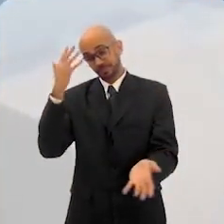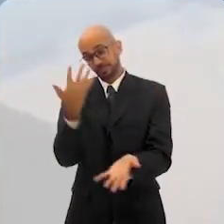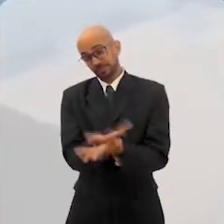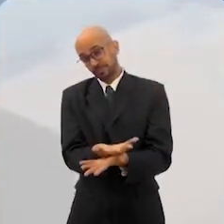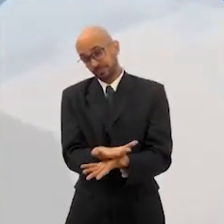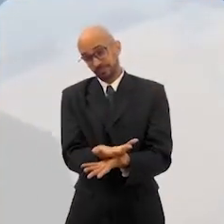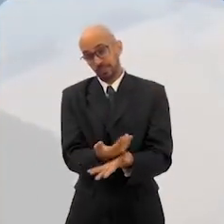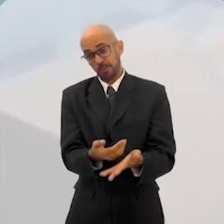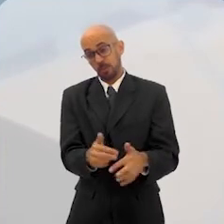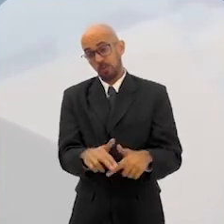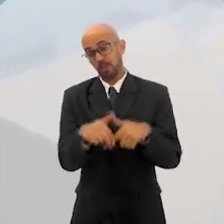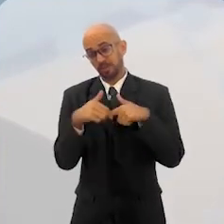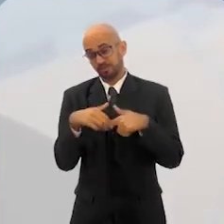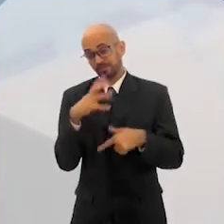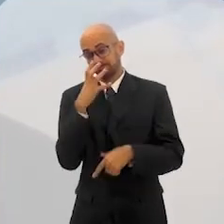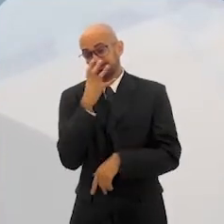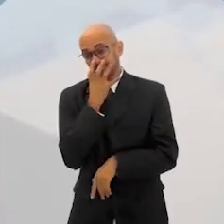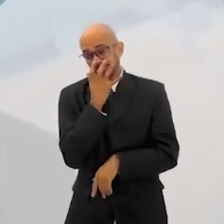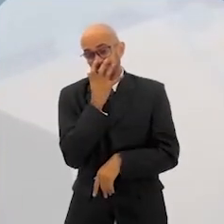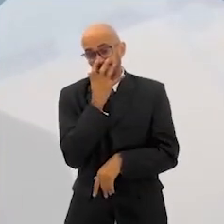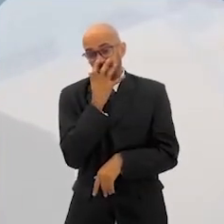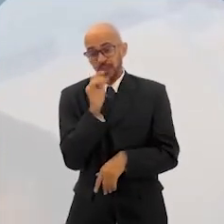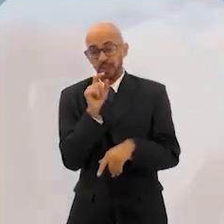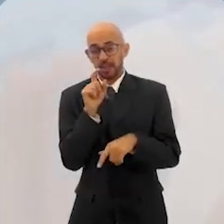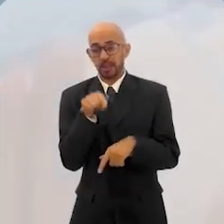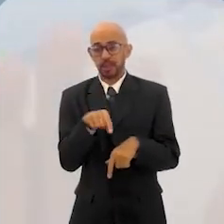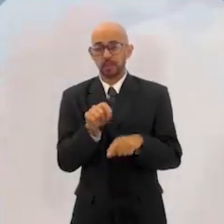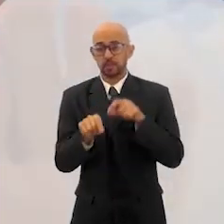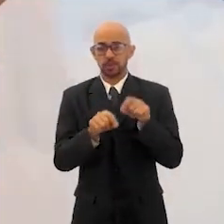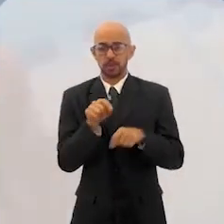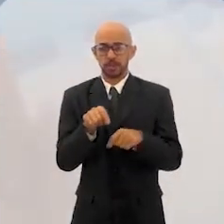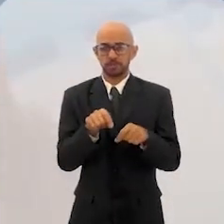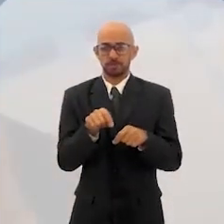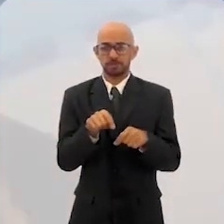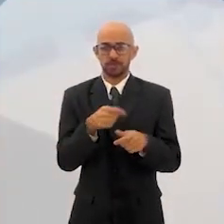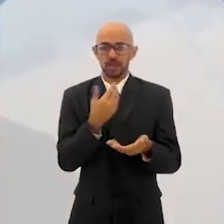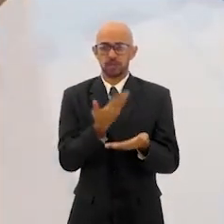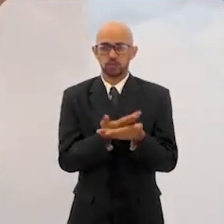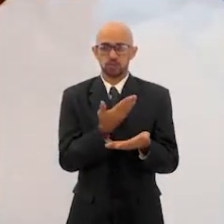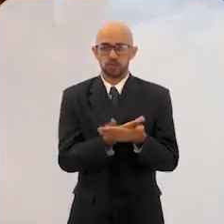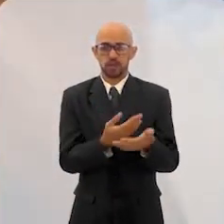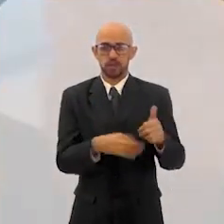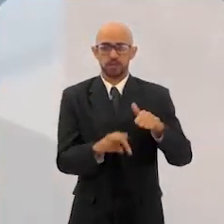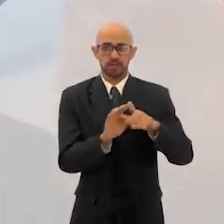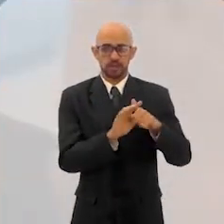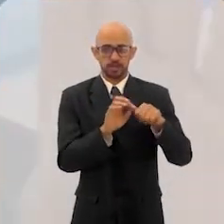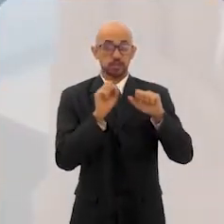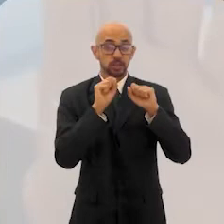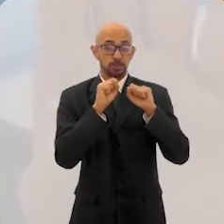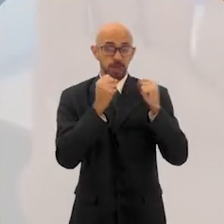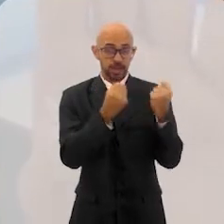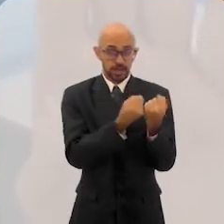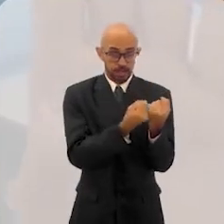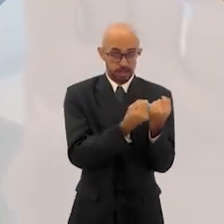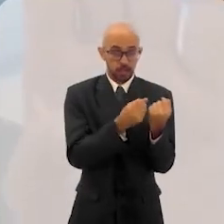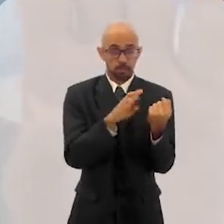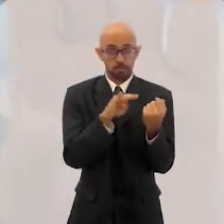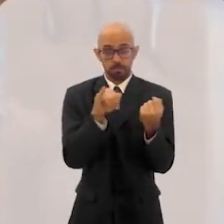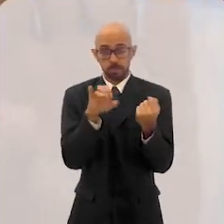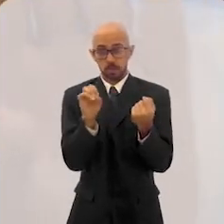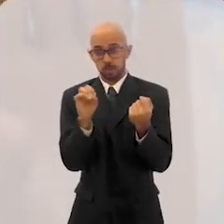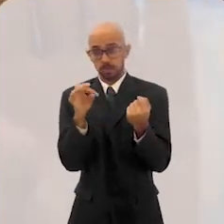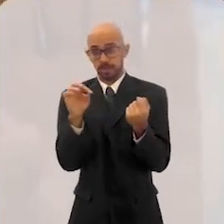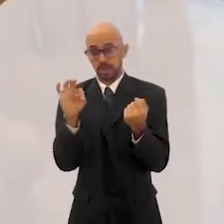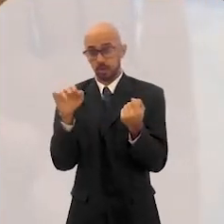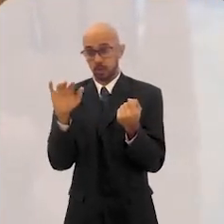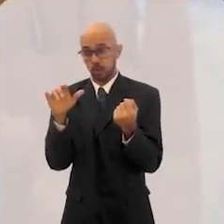em questão de proximidade e tal, na unidade, que era separado antigamente. A Escola Técnica Federal de Química tinha duas unidades: Maracanã, que eu tentei biotecnologia,